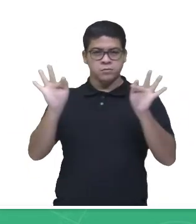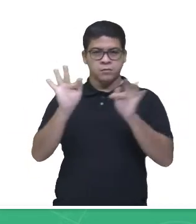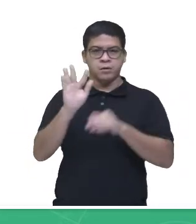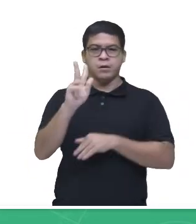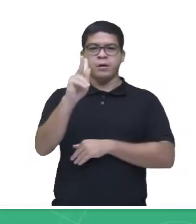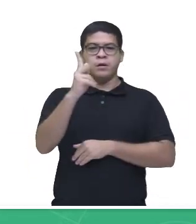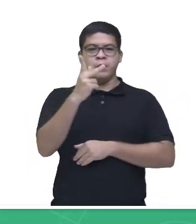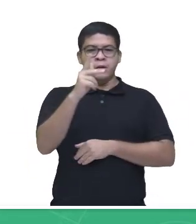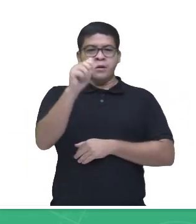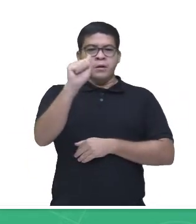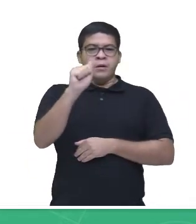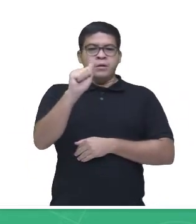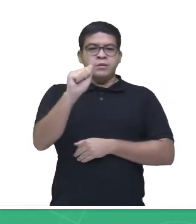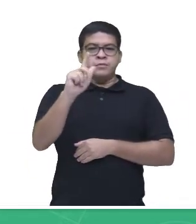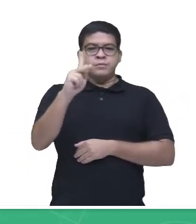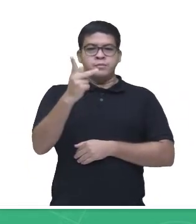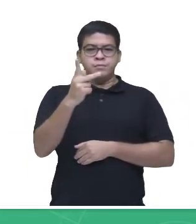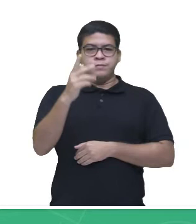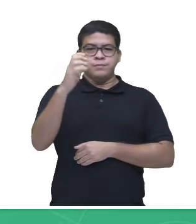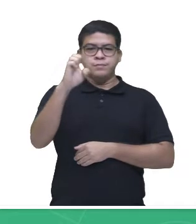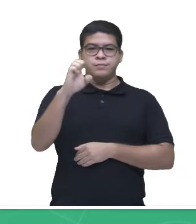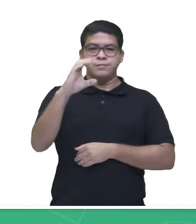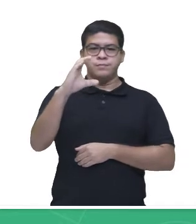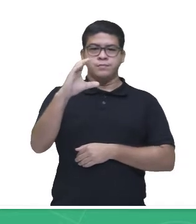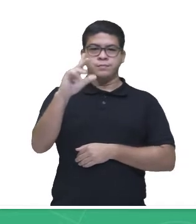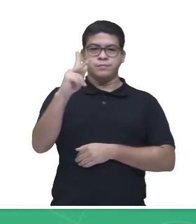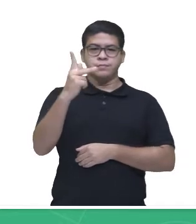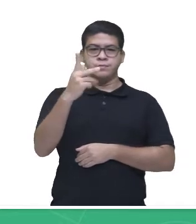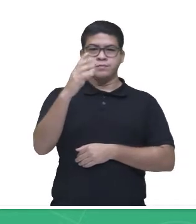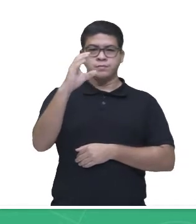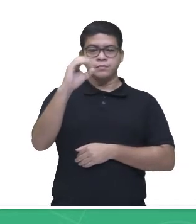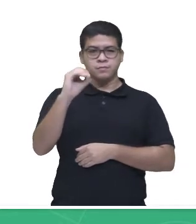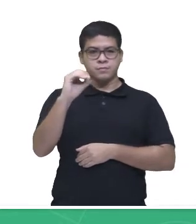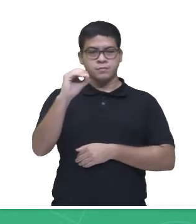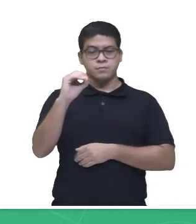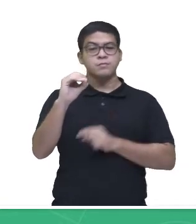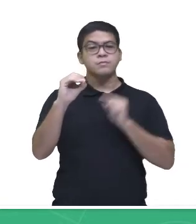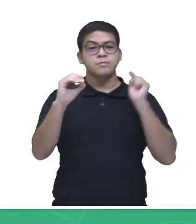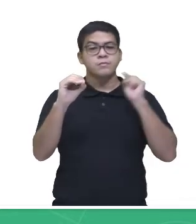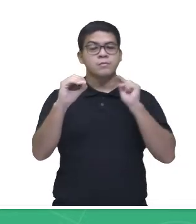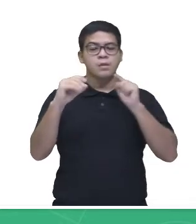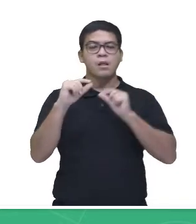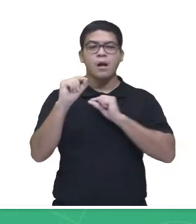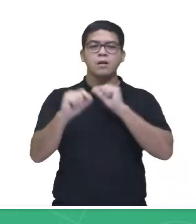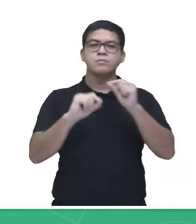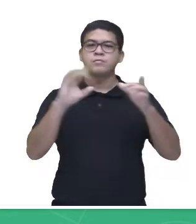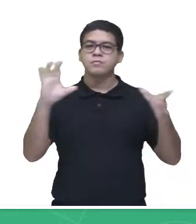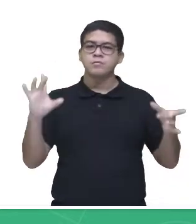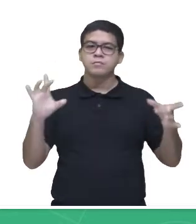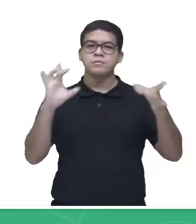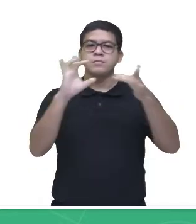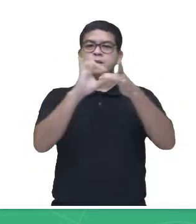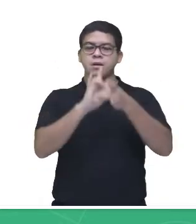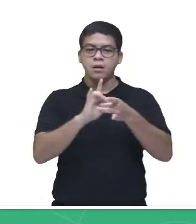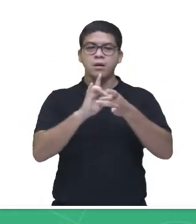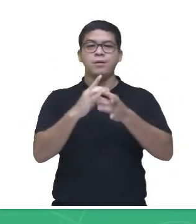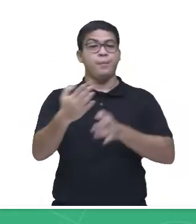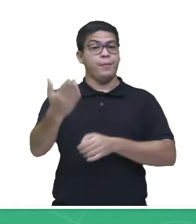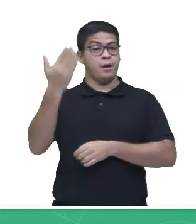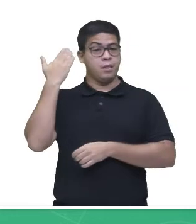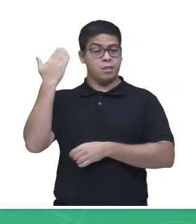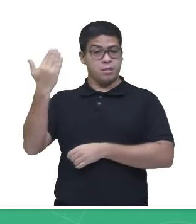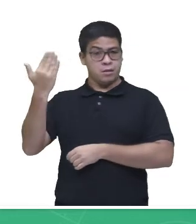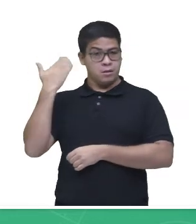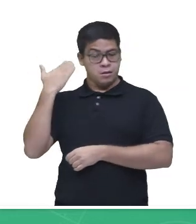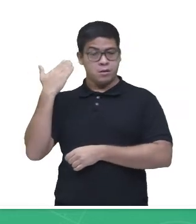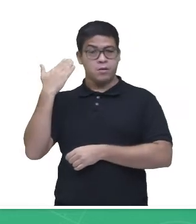essa construção verbal, que ela está totalmente relacionada com pretérito